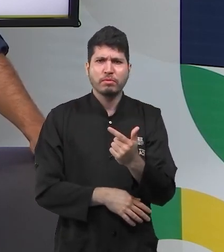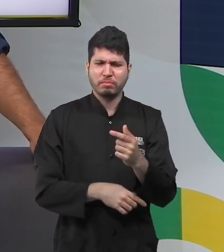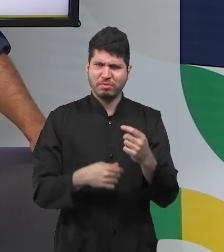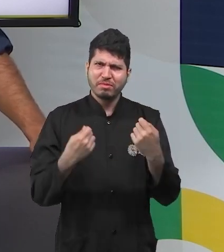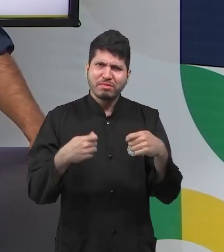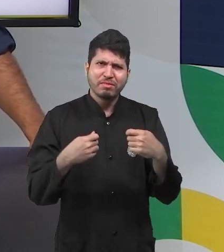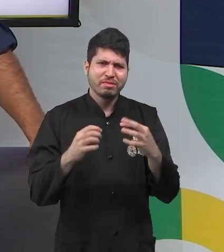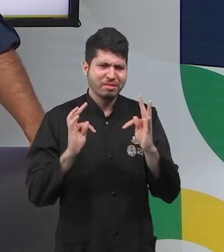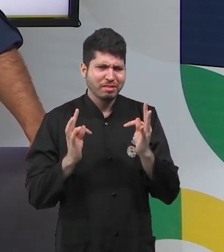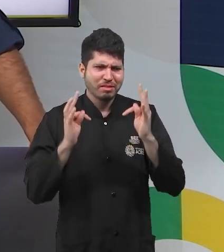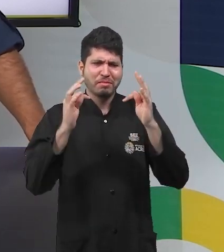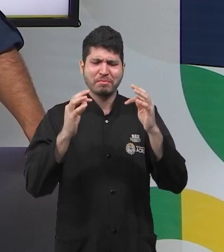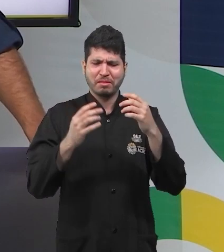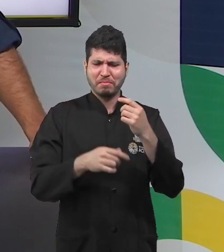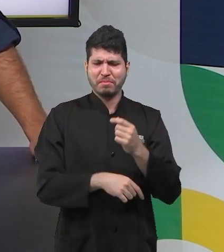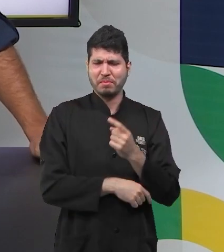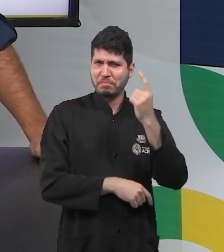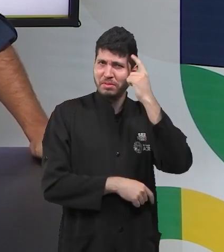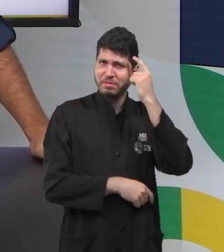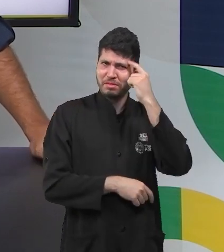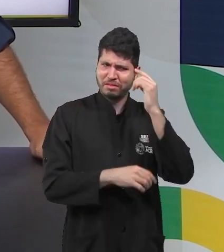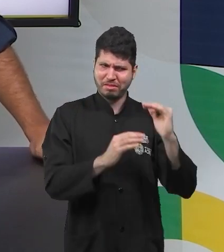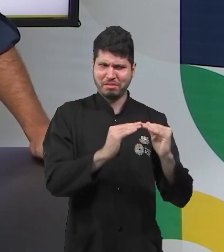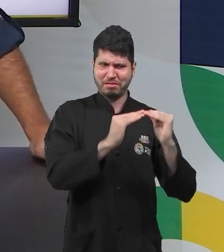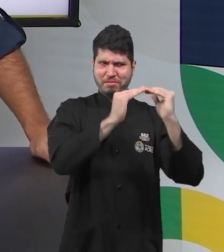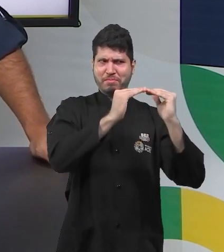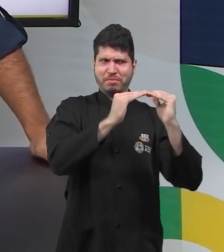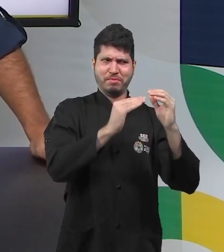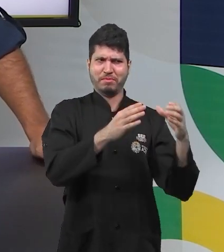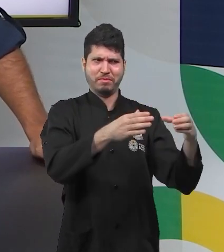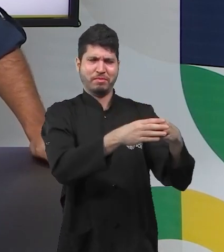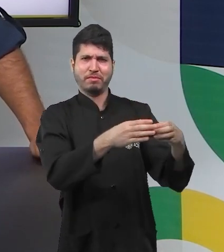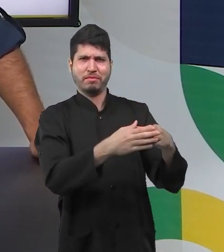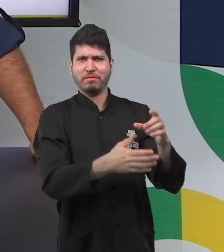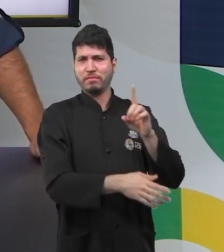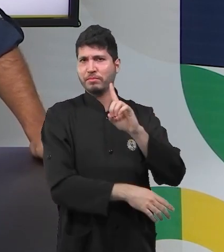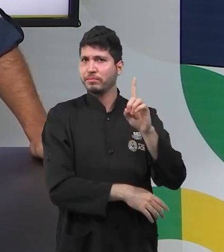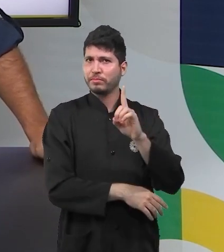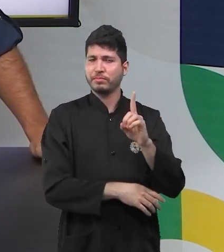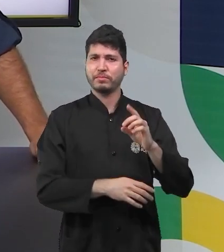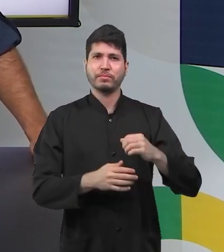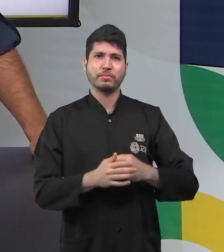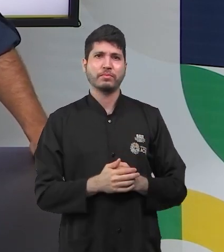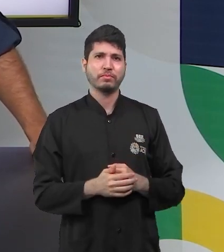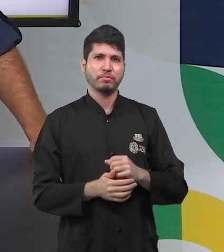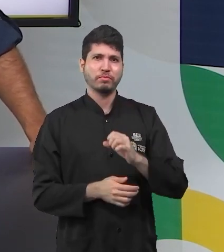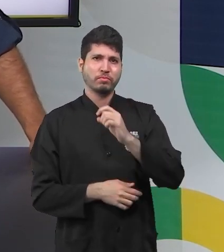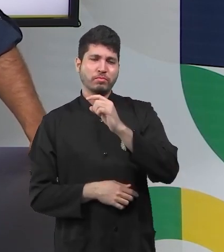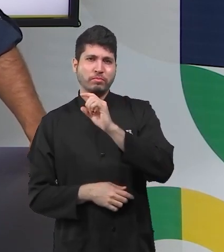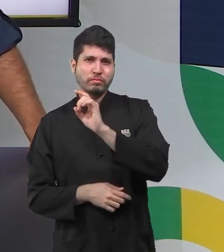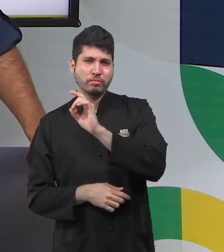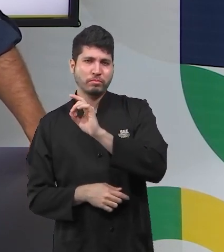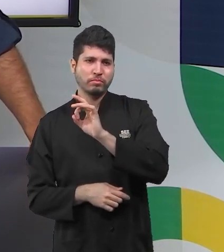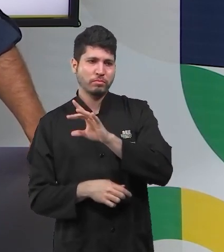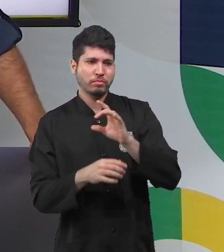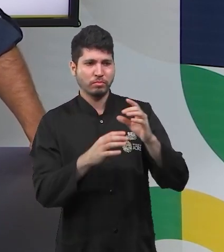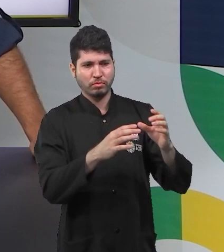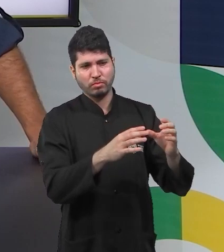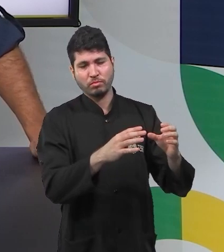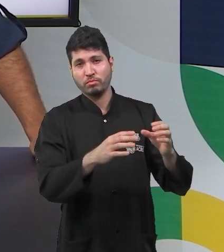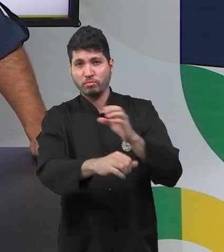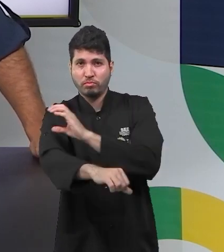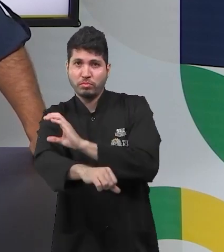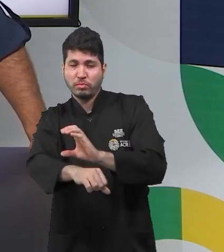ignorar. Segue. Alternativa B. Cada cultura é um sistema dinâmico de significados e